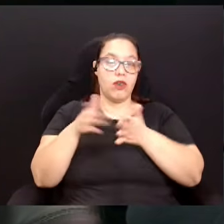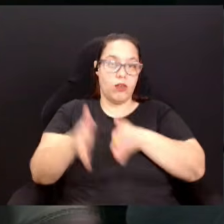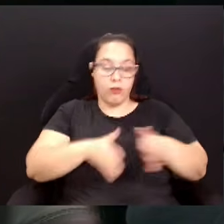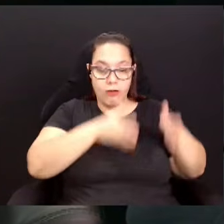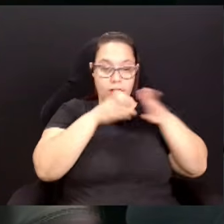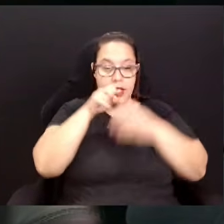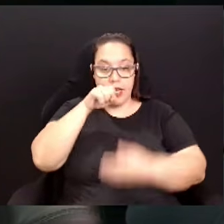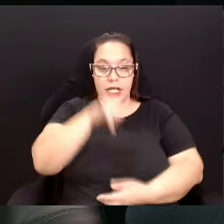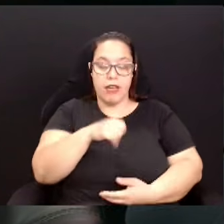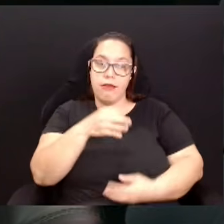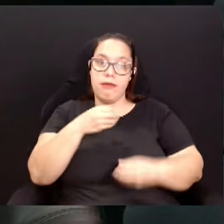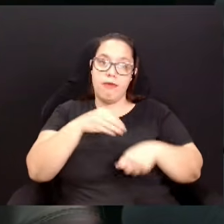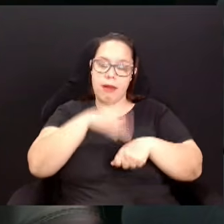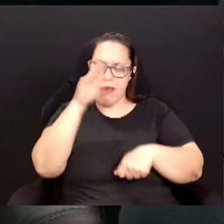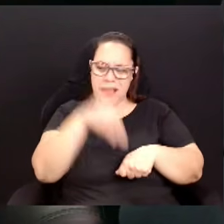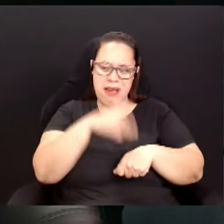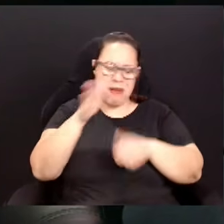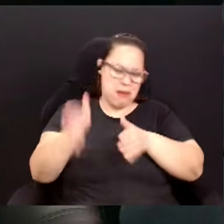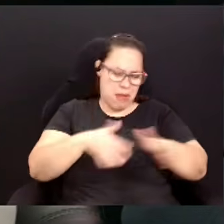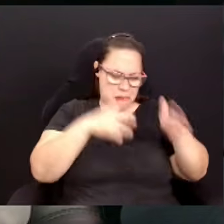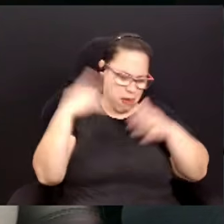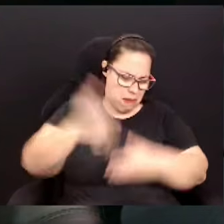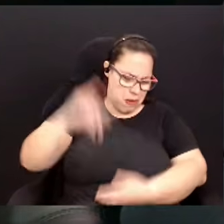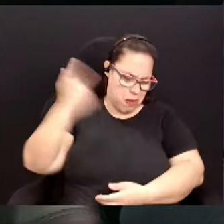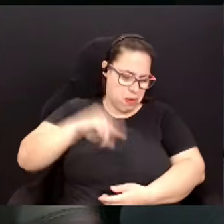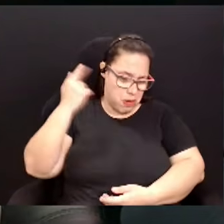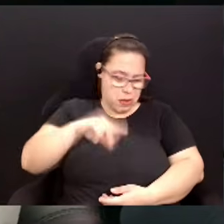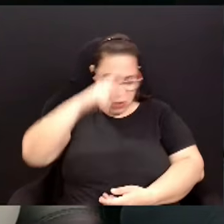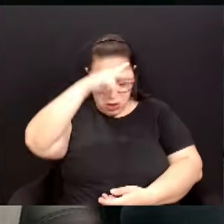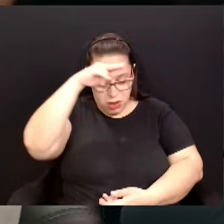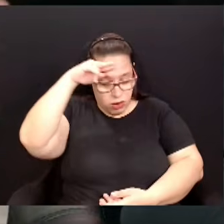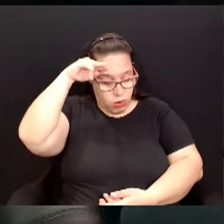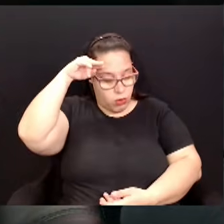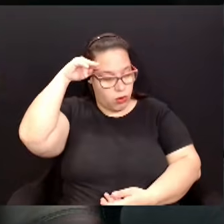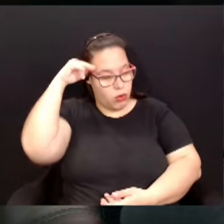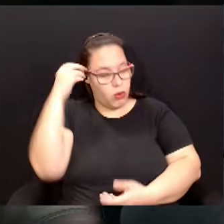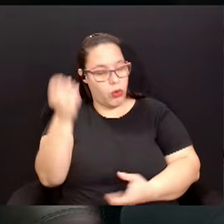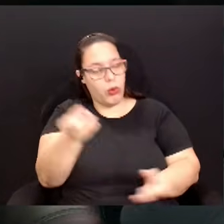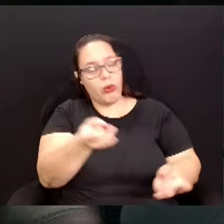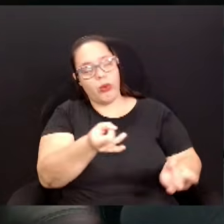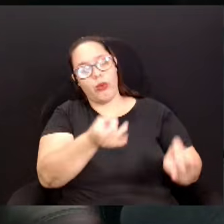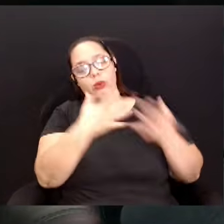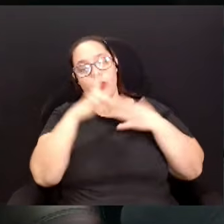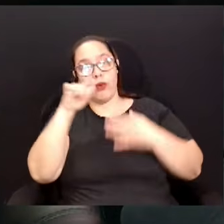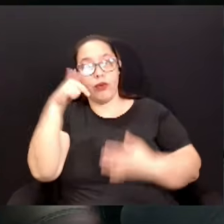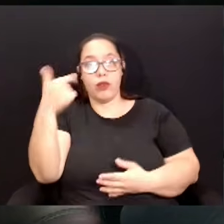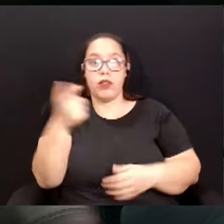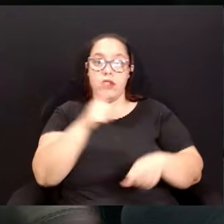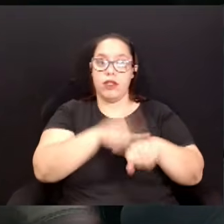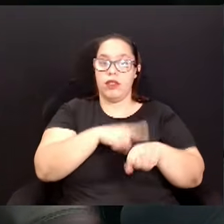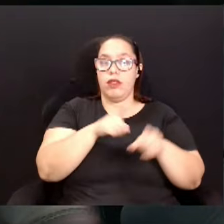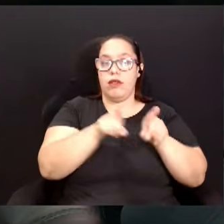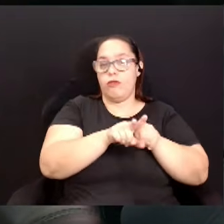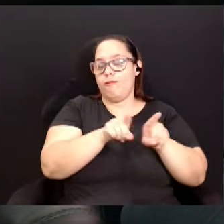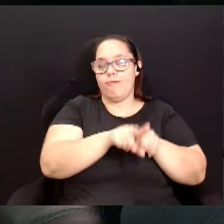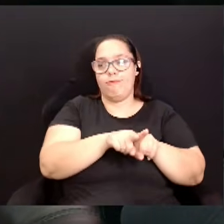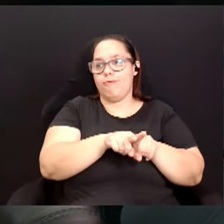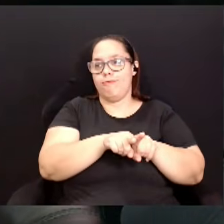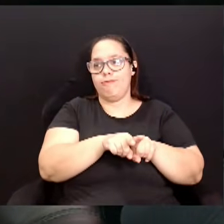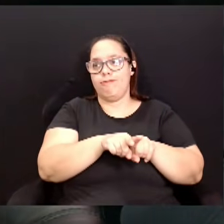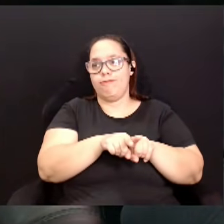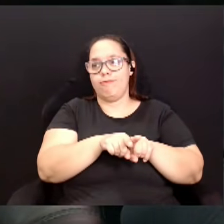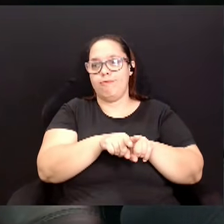mais. E aí eu vou me abandonando e o outro não tem tempo para mim também. Então eu fico com